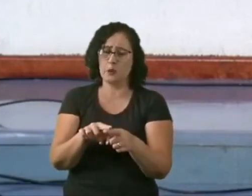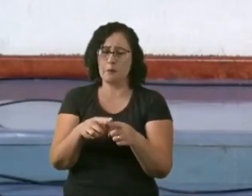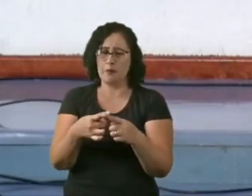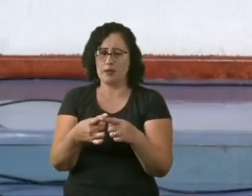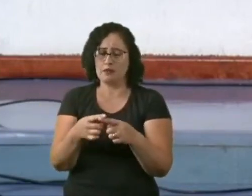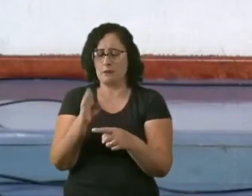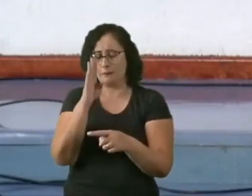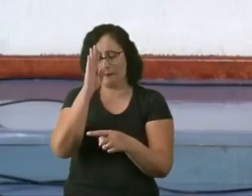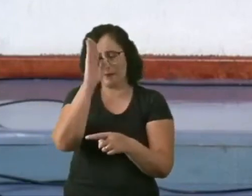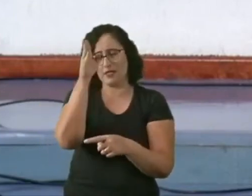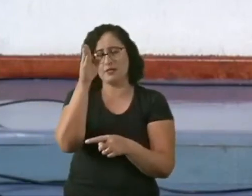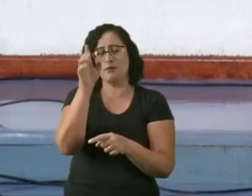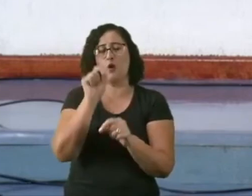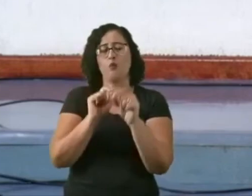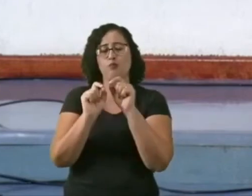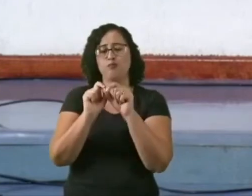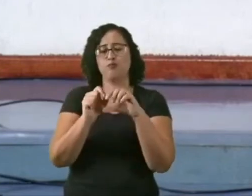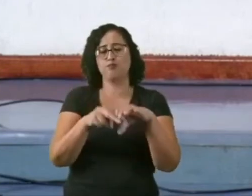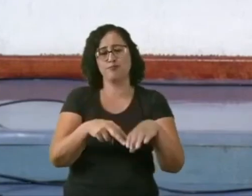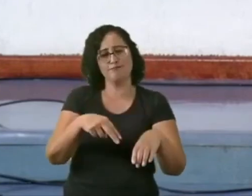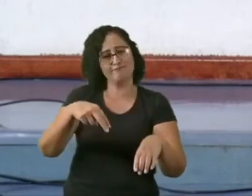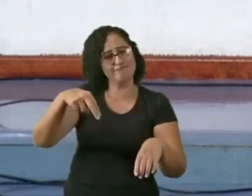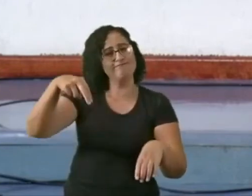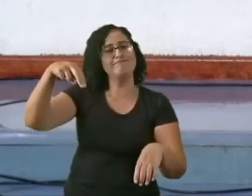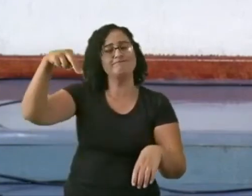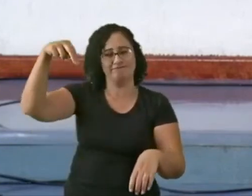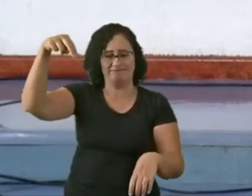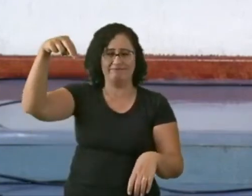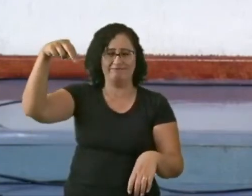Talvez com toda essa dificuldade que